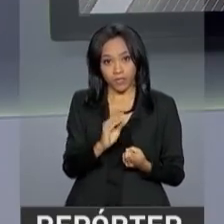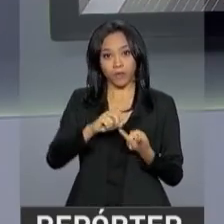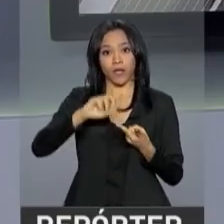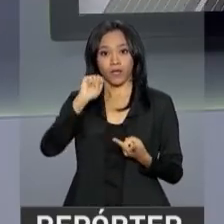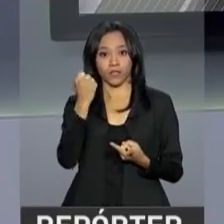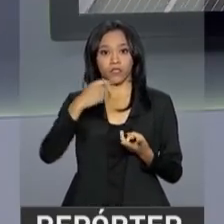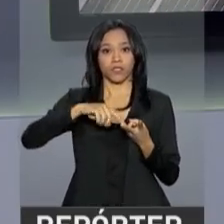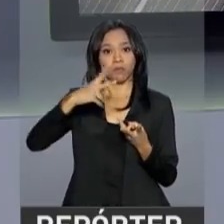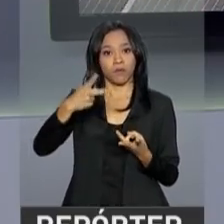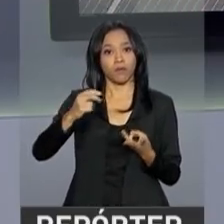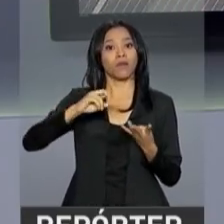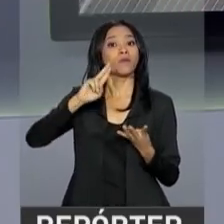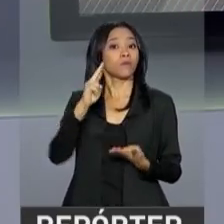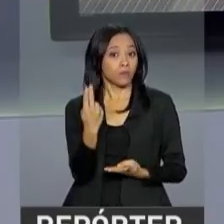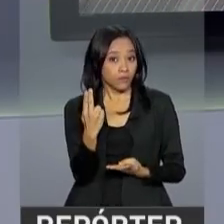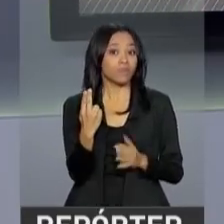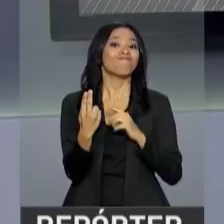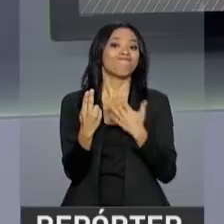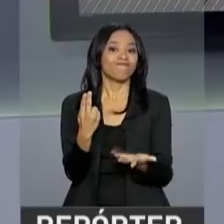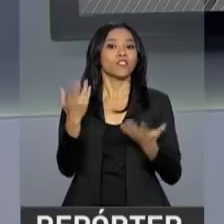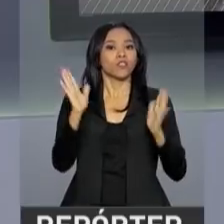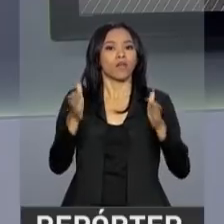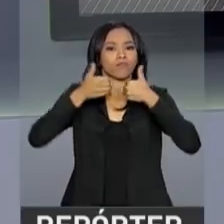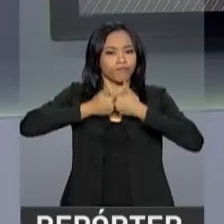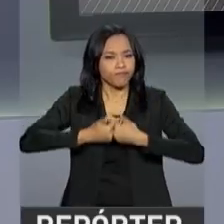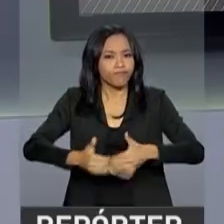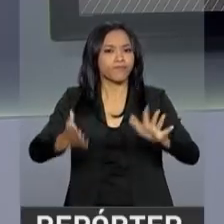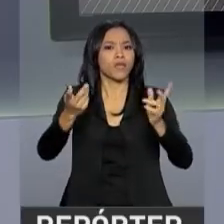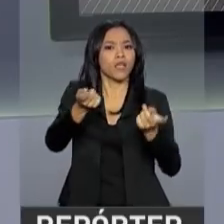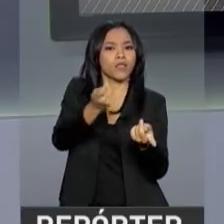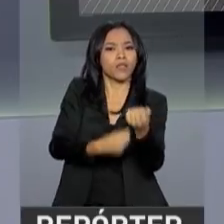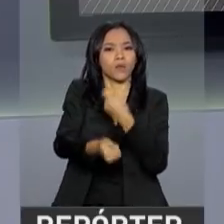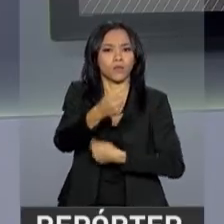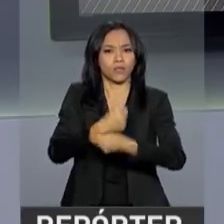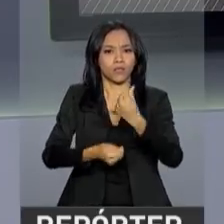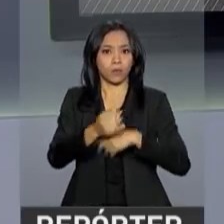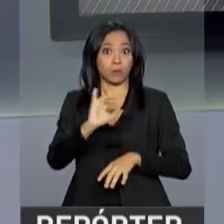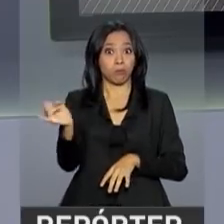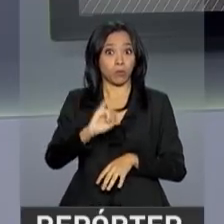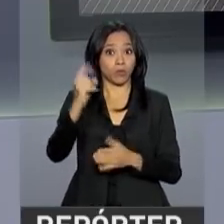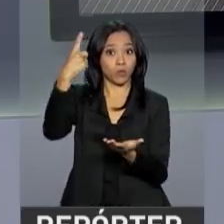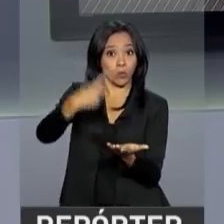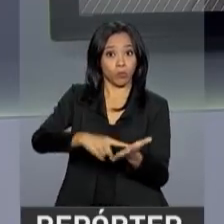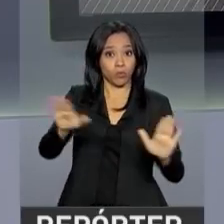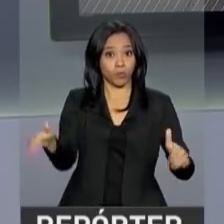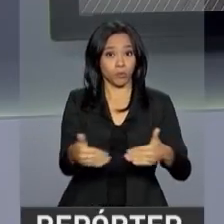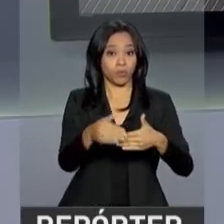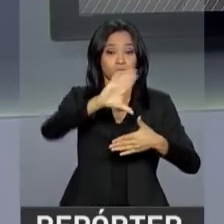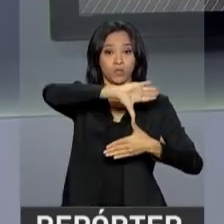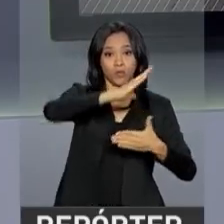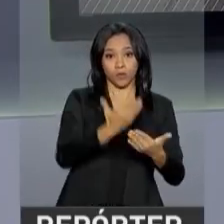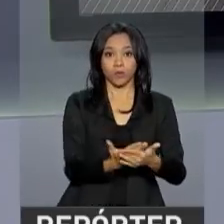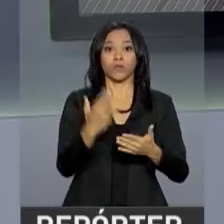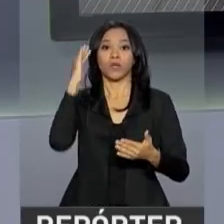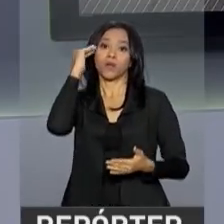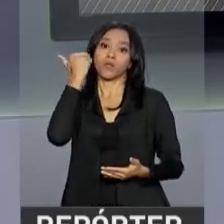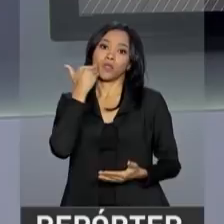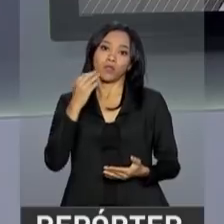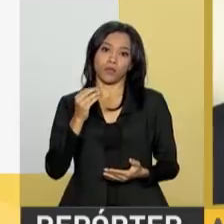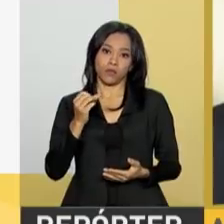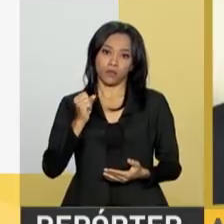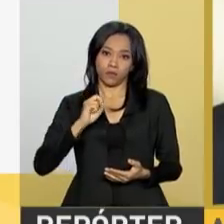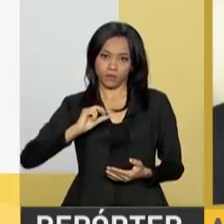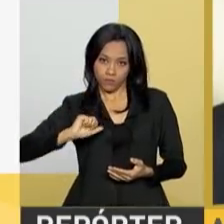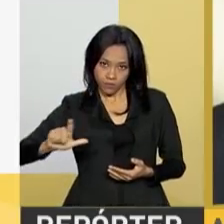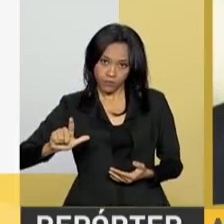paraguai e uruguai deram início a uma negociação para um importante acordo entre o mercosul ea coreia do sul